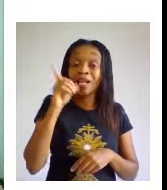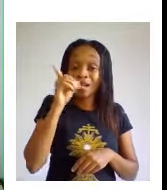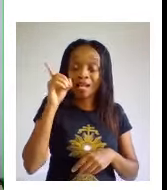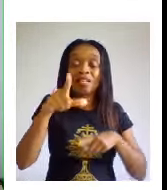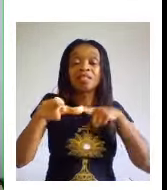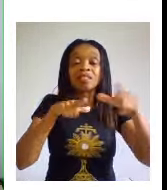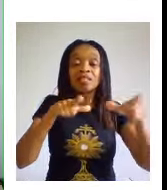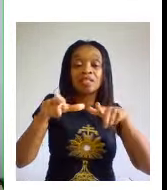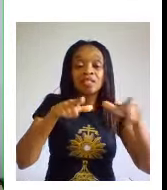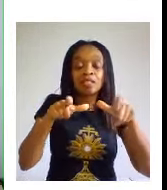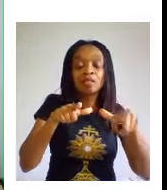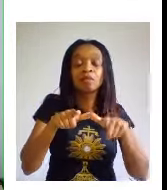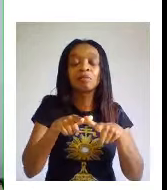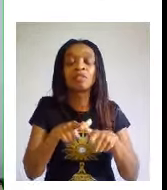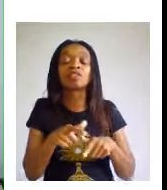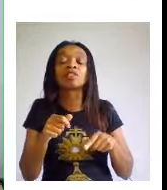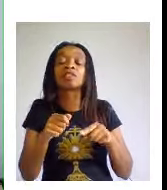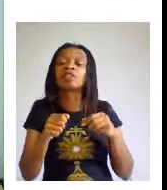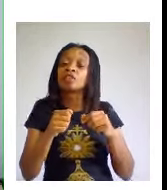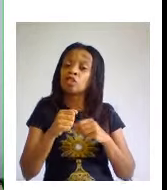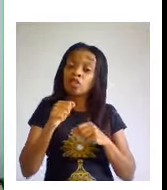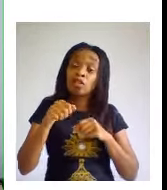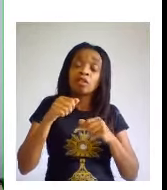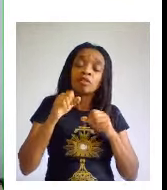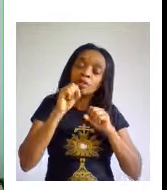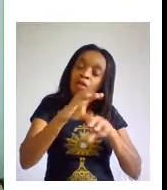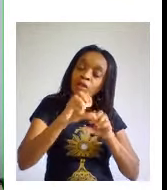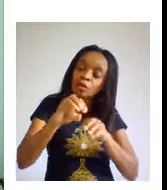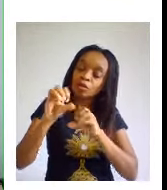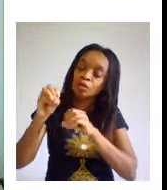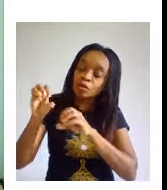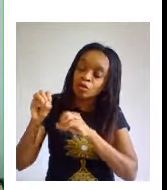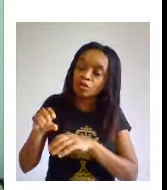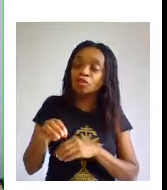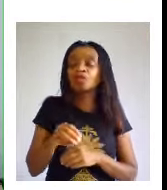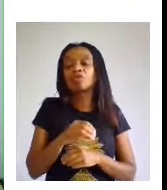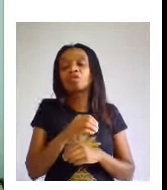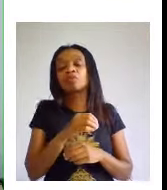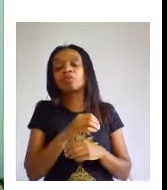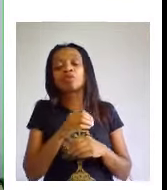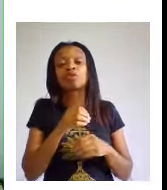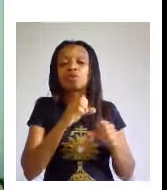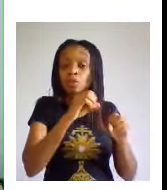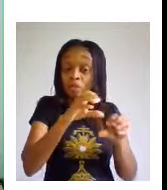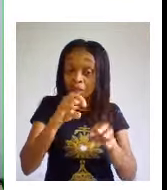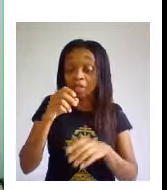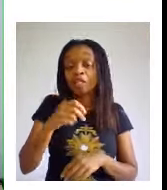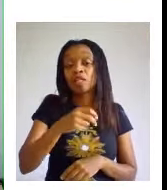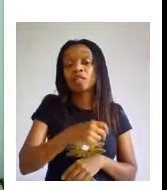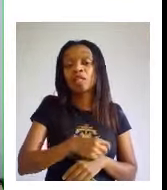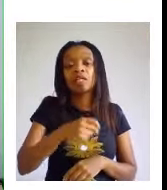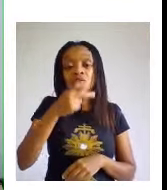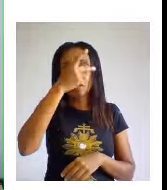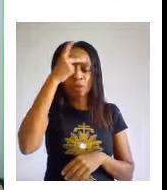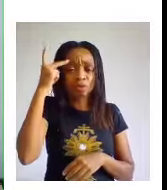trabalha na geração e fornecimento de informações técnico-científicas para orientar as políticas públicas